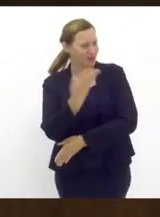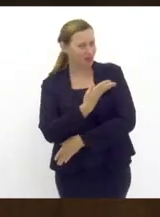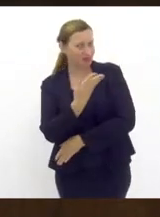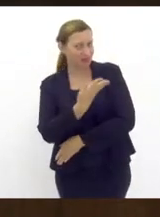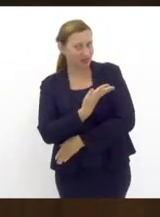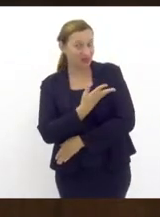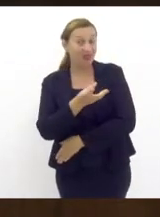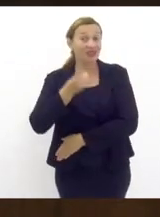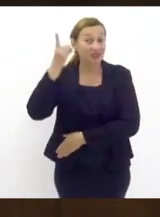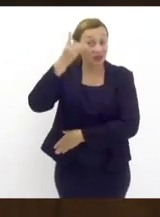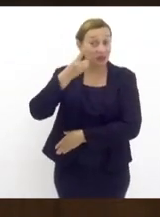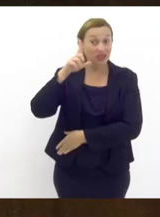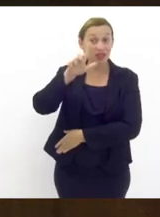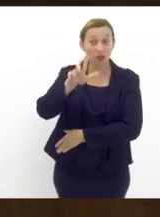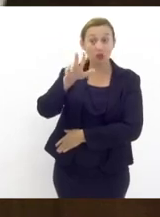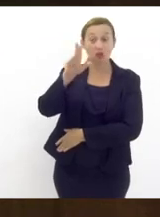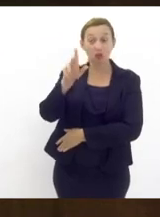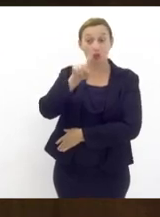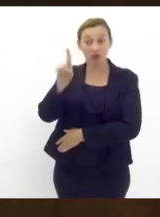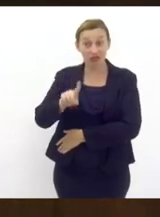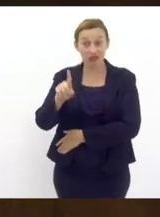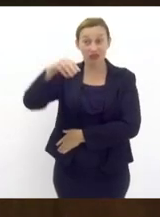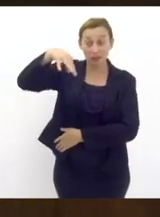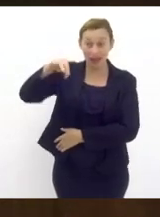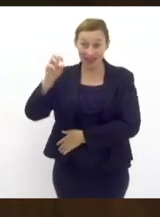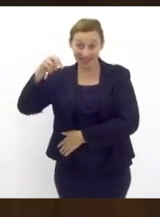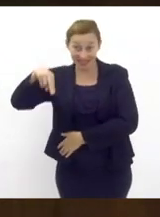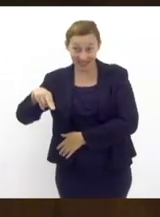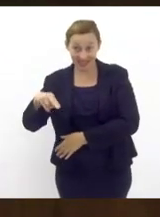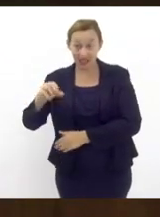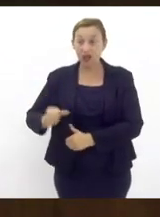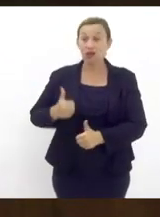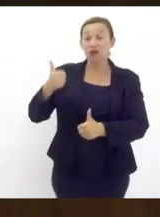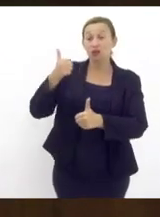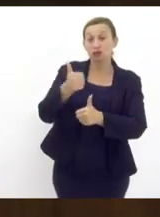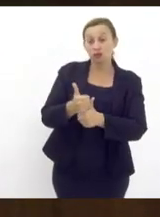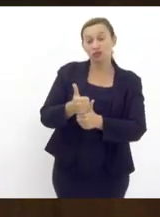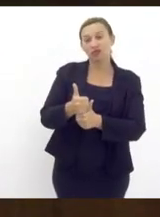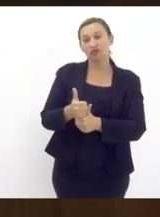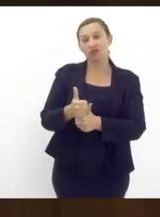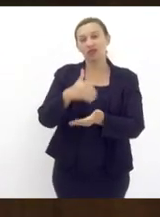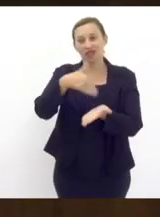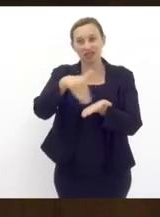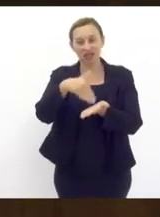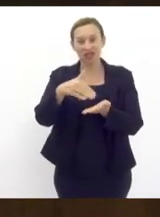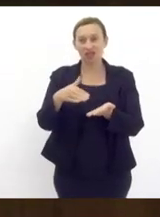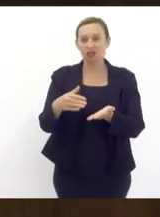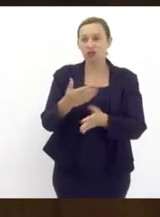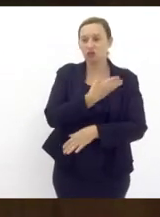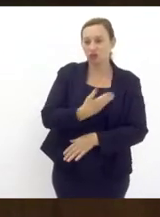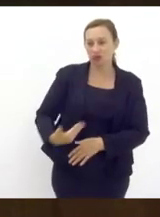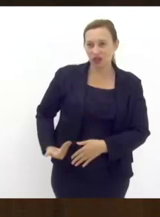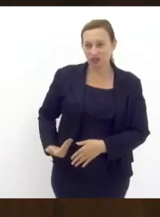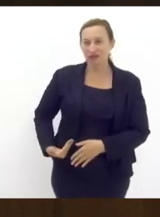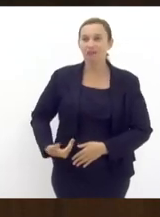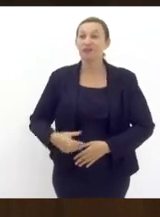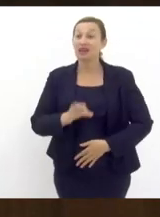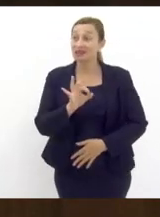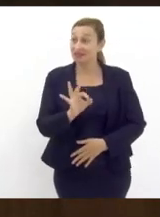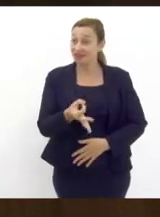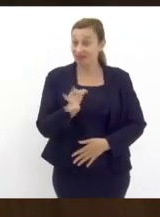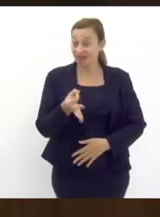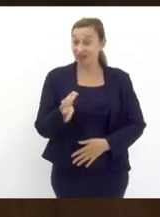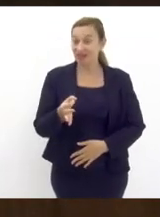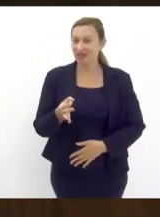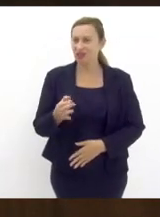Deputado Luiz Martins que assumiu a subsecretaria de governo e eu tenho a mais absoluta convicção que tem toda